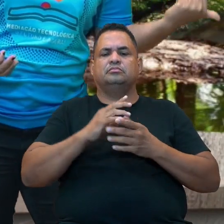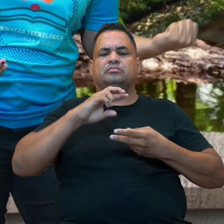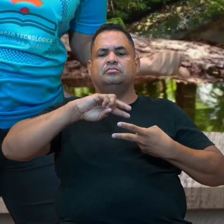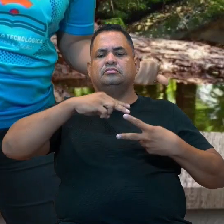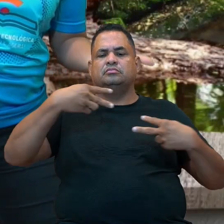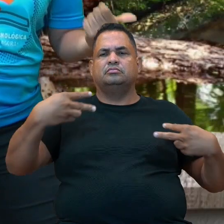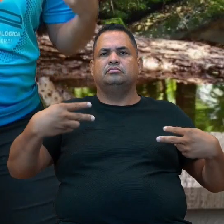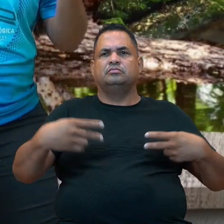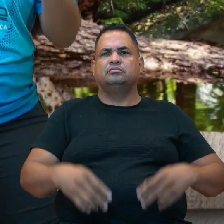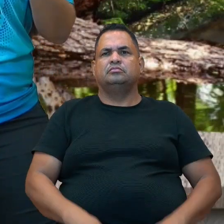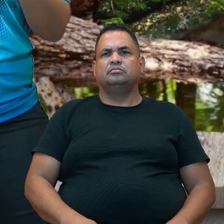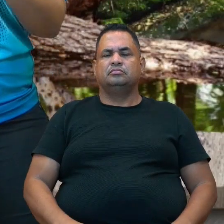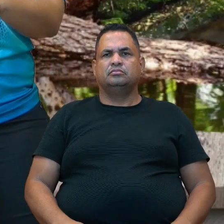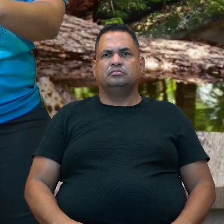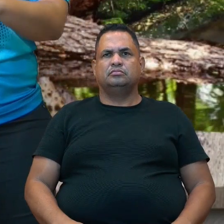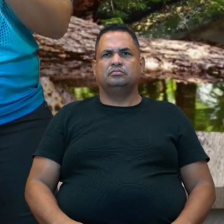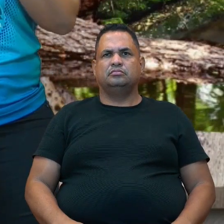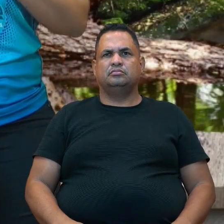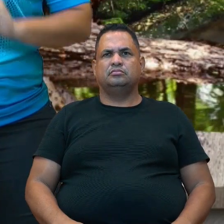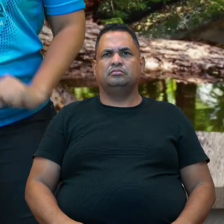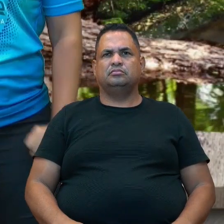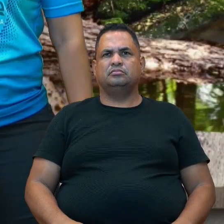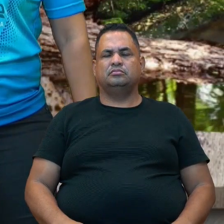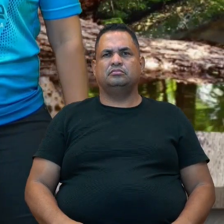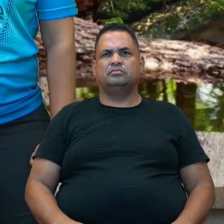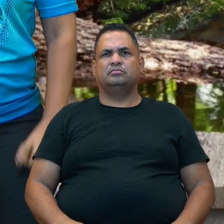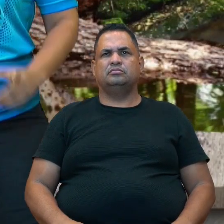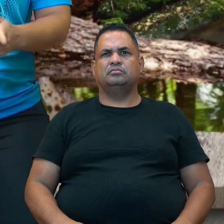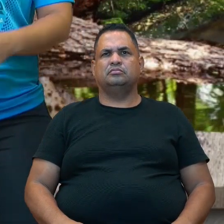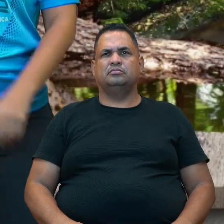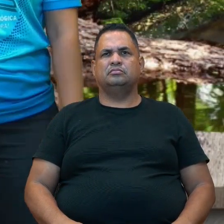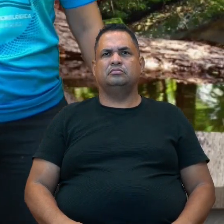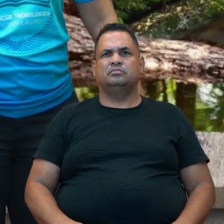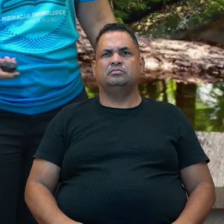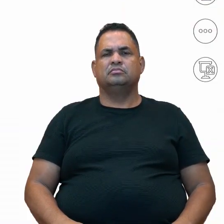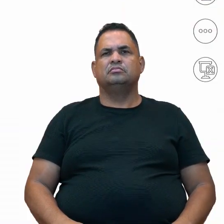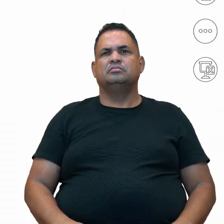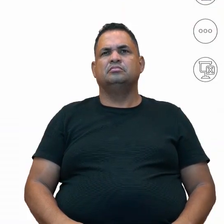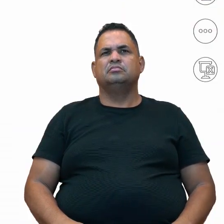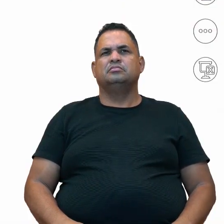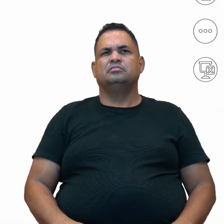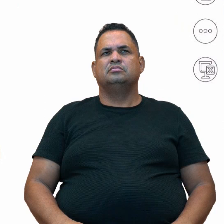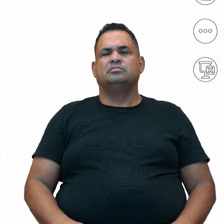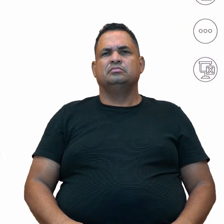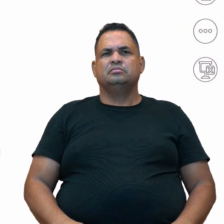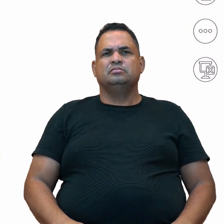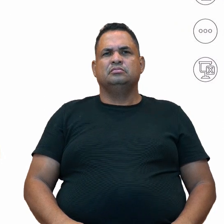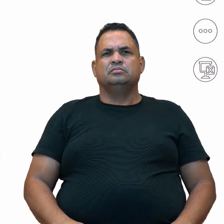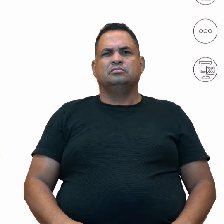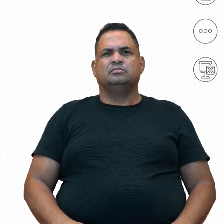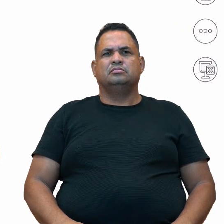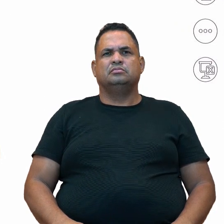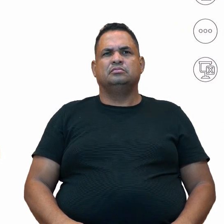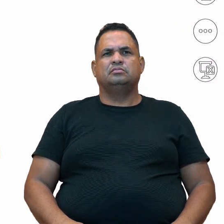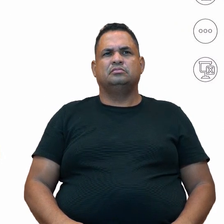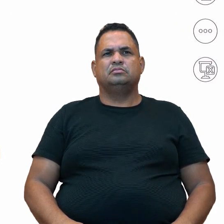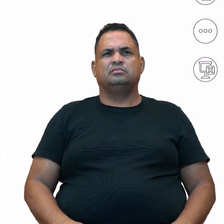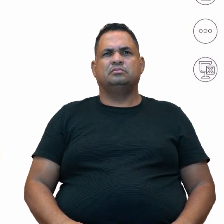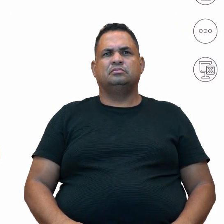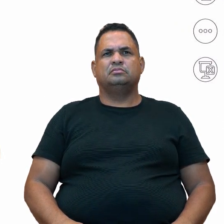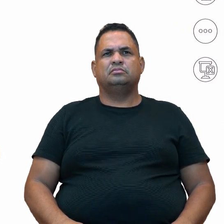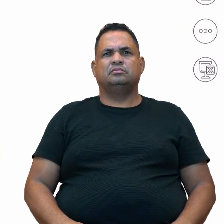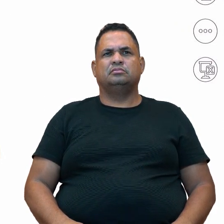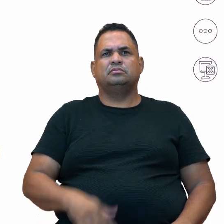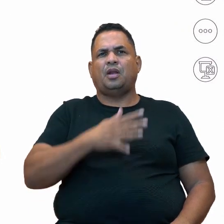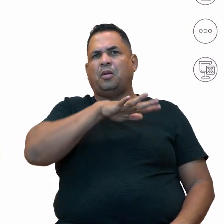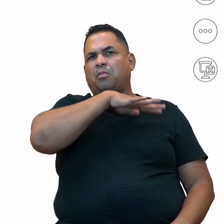genotípicas presentes nos genes. Tudo bem? Vamos continuar? Olha lá. Entre os